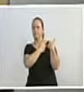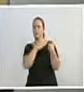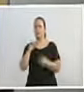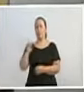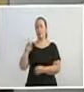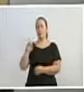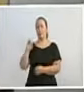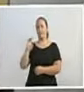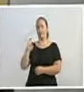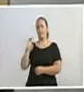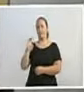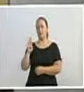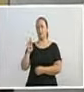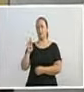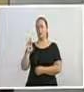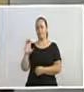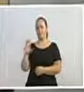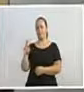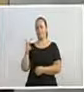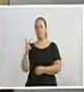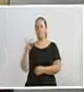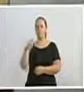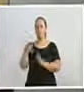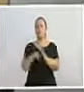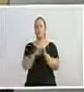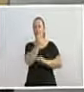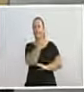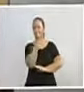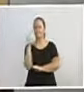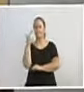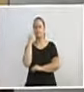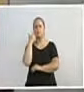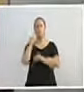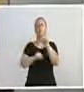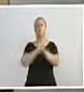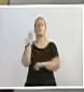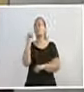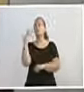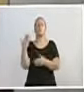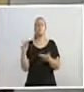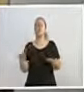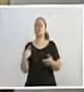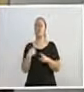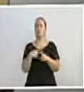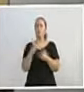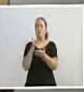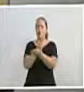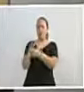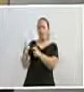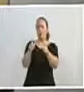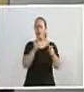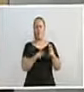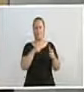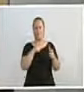cidade, para ver o que está acontecendo, vereador César Sim, nesses loteamentos, onde que tem essas estações, que eu senti,